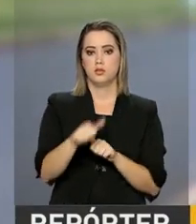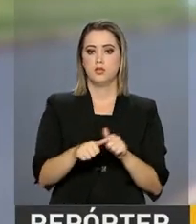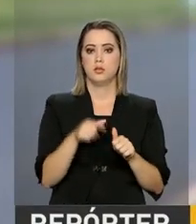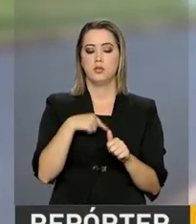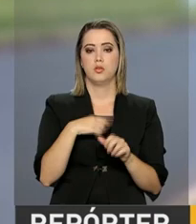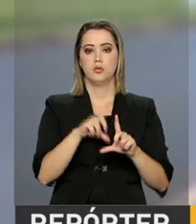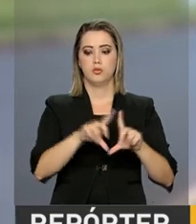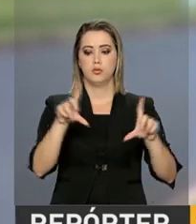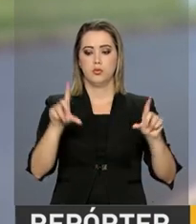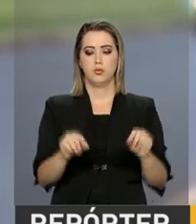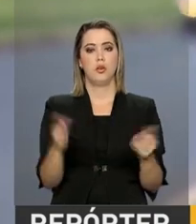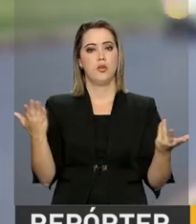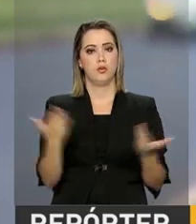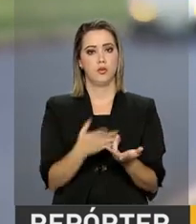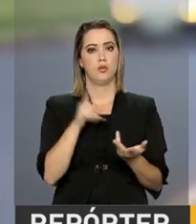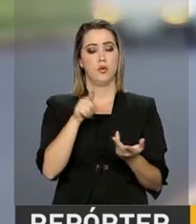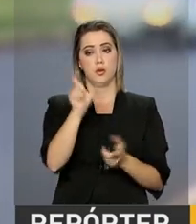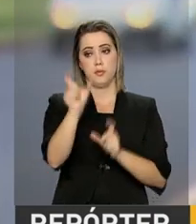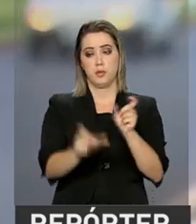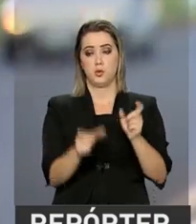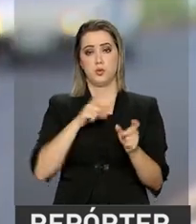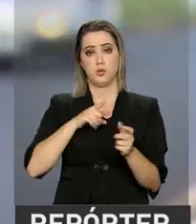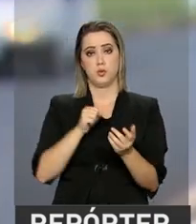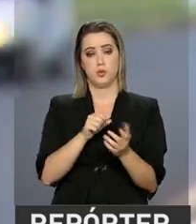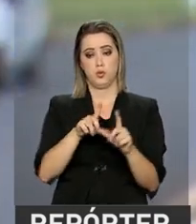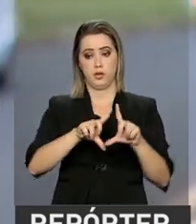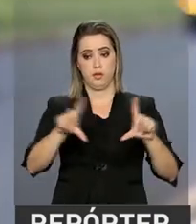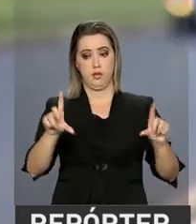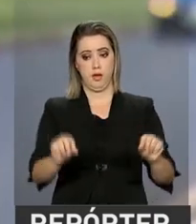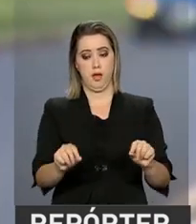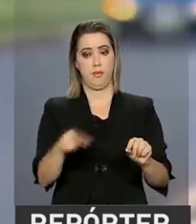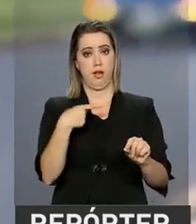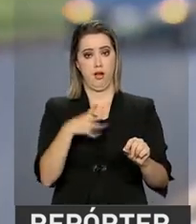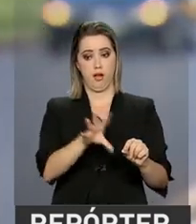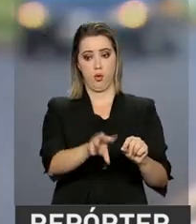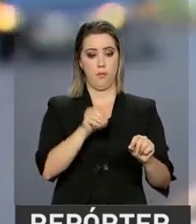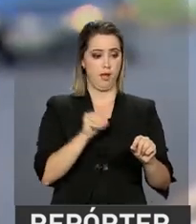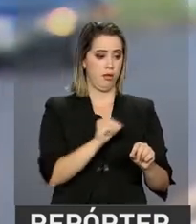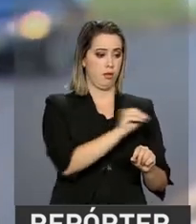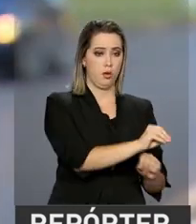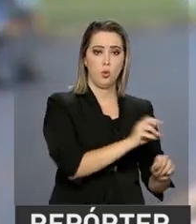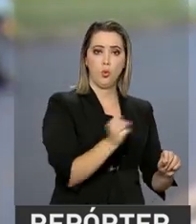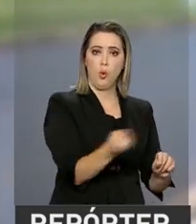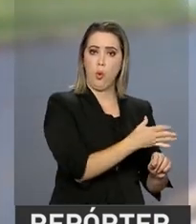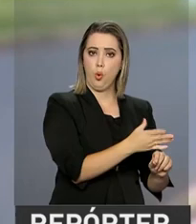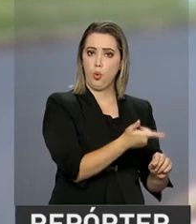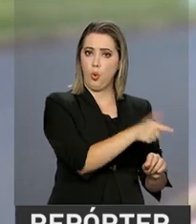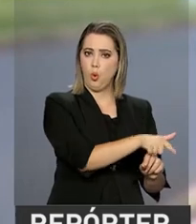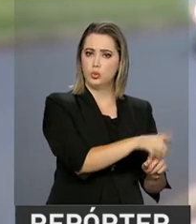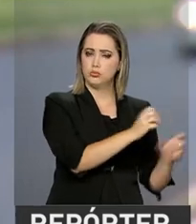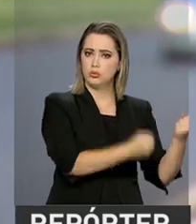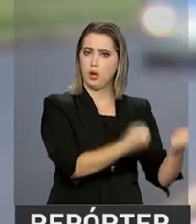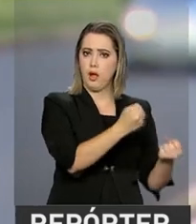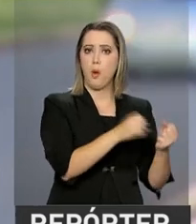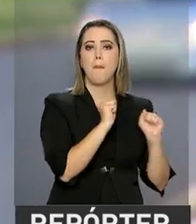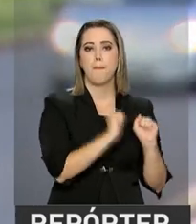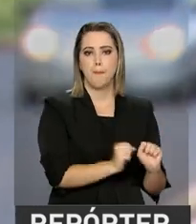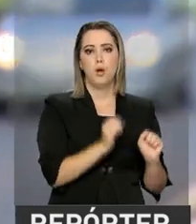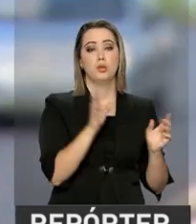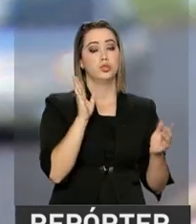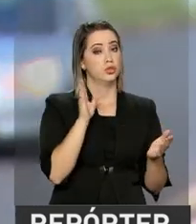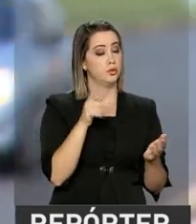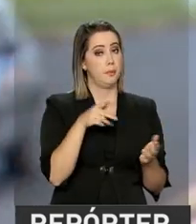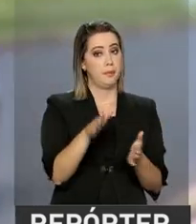clonadas. A partir de agora, o condutor que tiver a placa do seu veículo clonada poderá pedir uma nova diretamente ao Departamento de